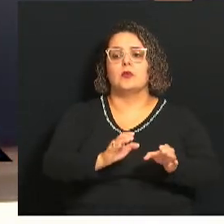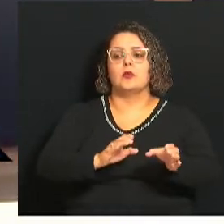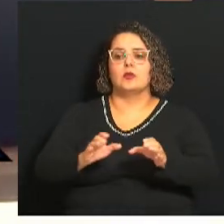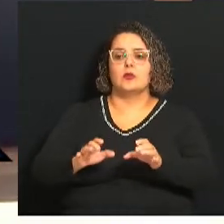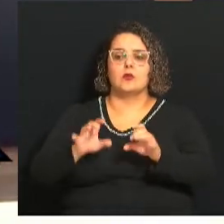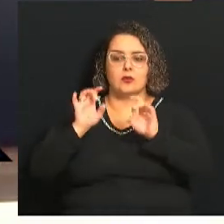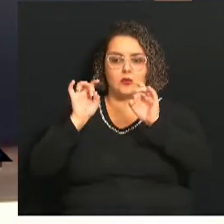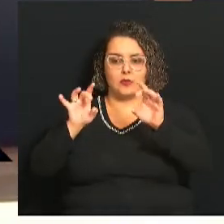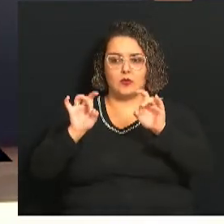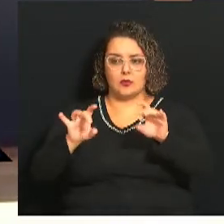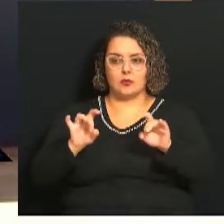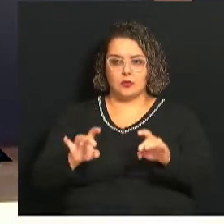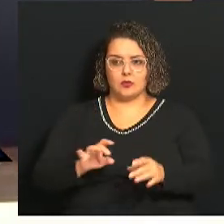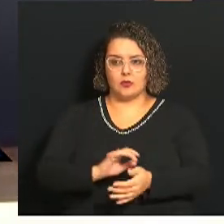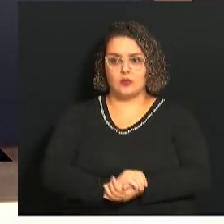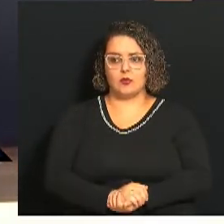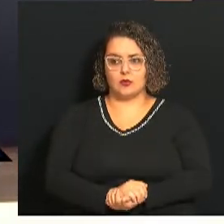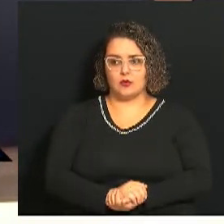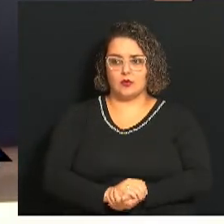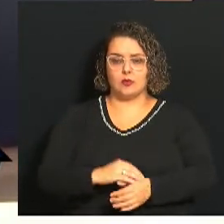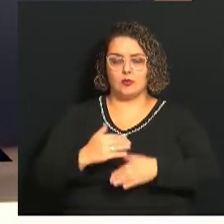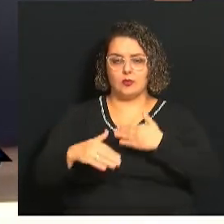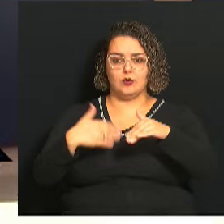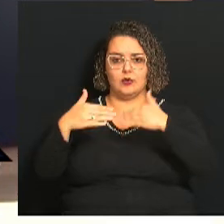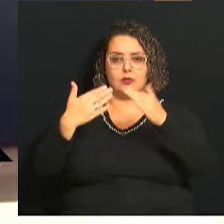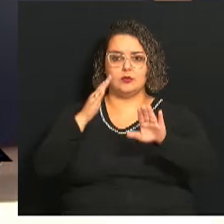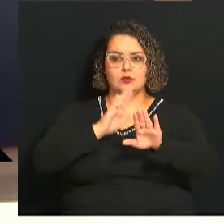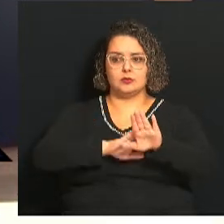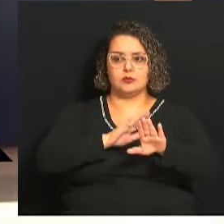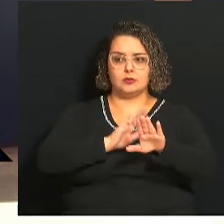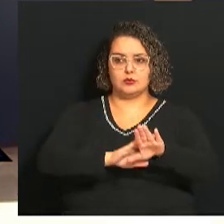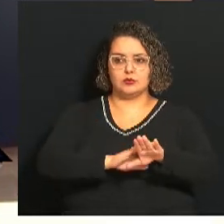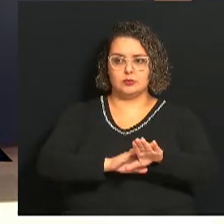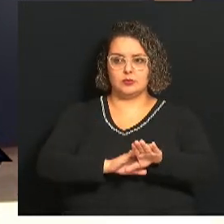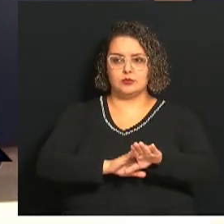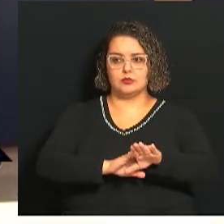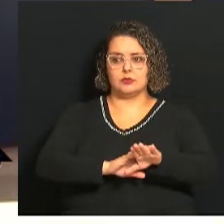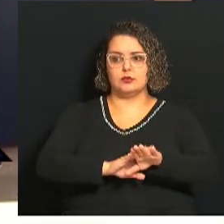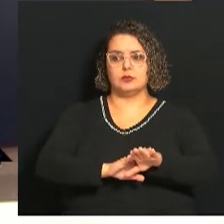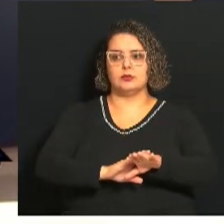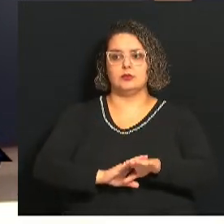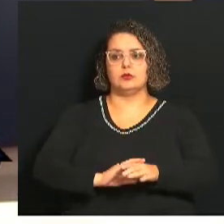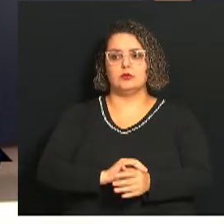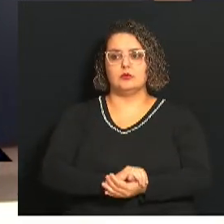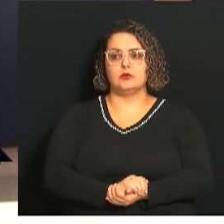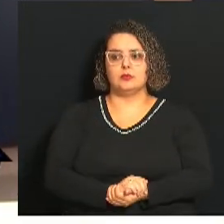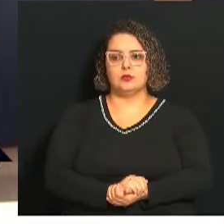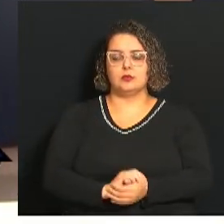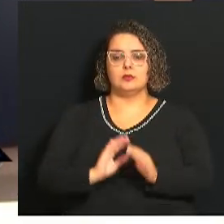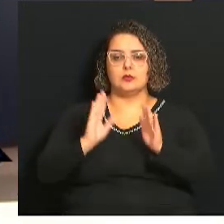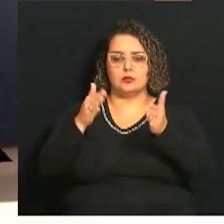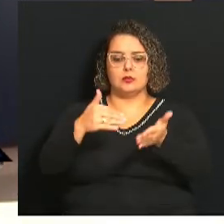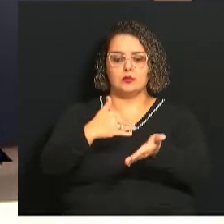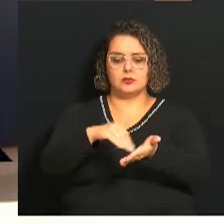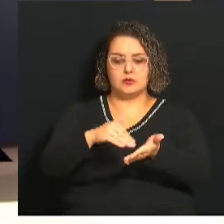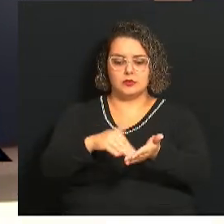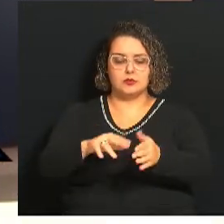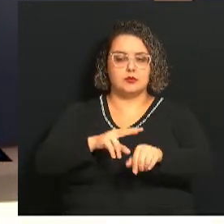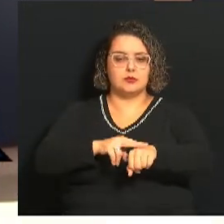específica que desenvolve ações de educação ambiental. Está afeto à Secretaria do Verde e Meio